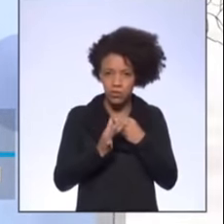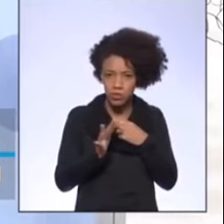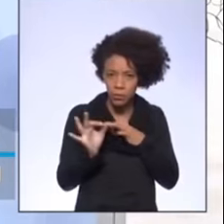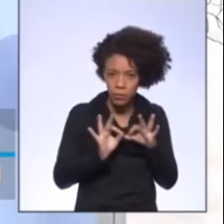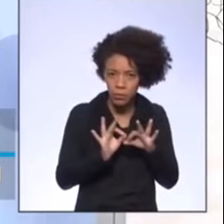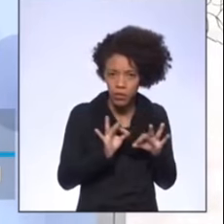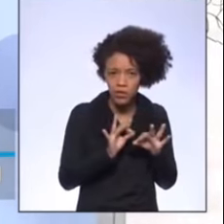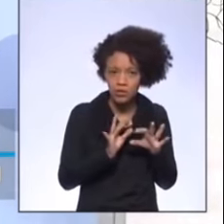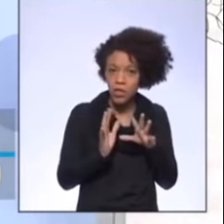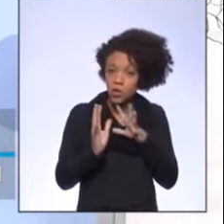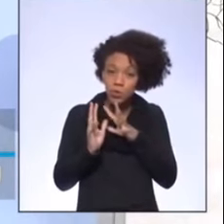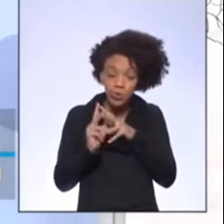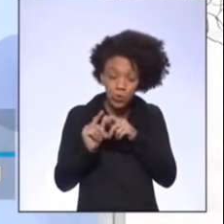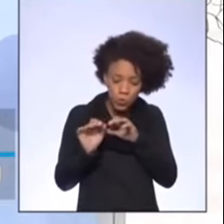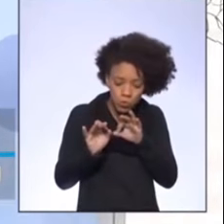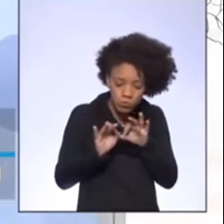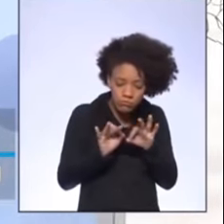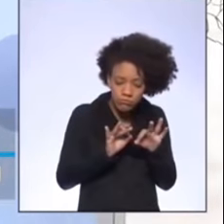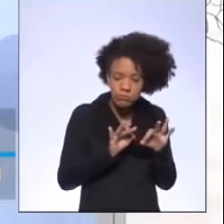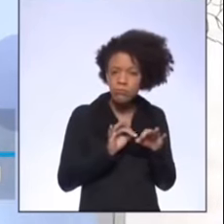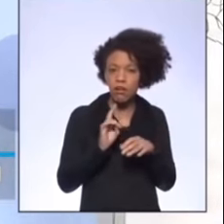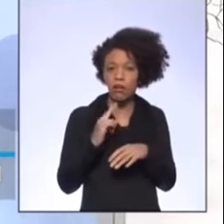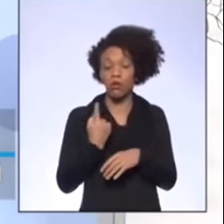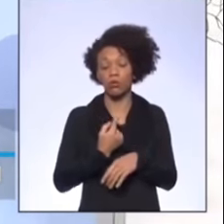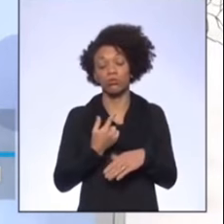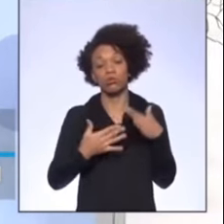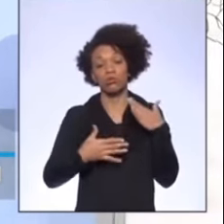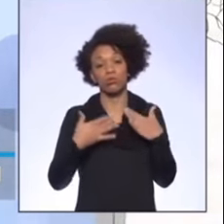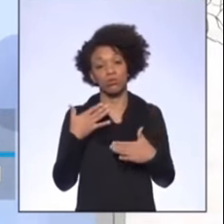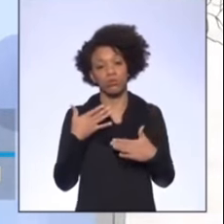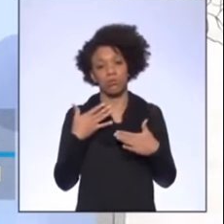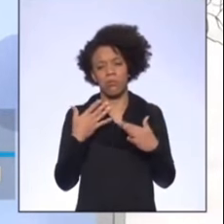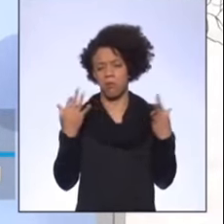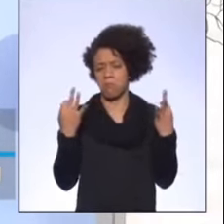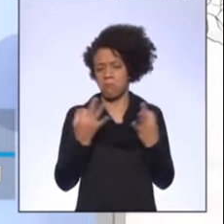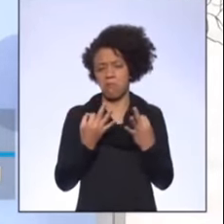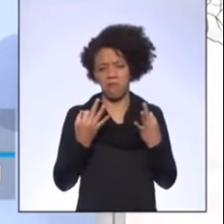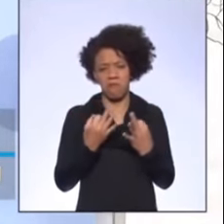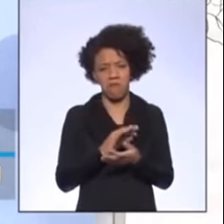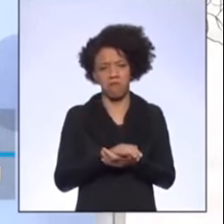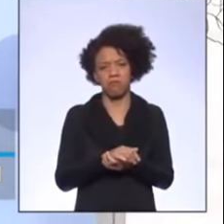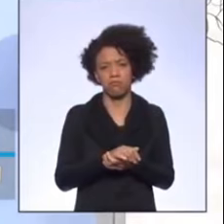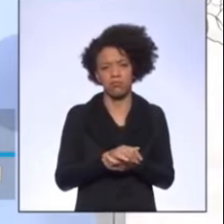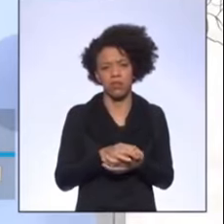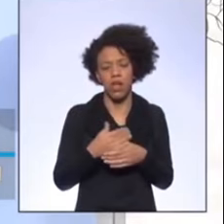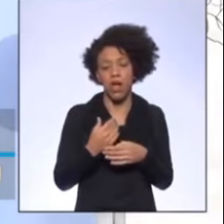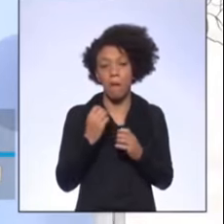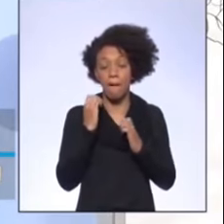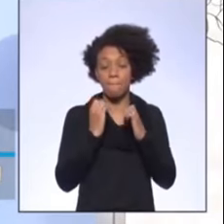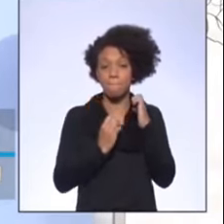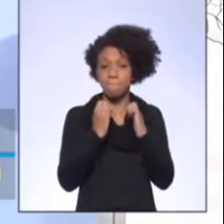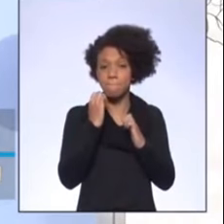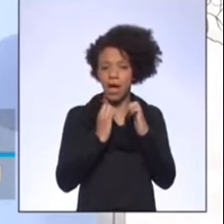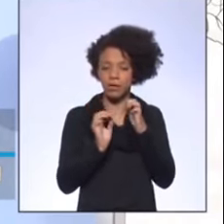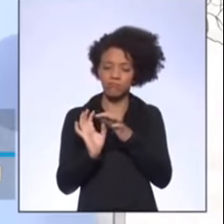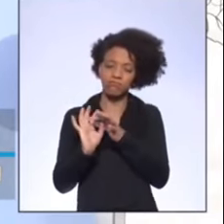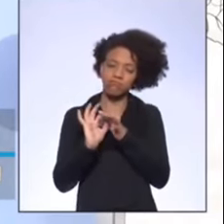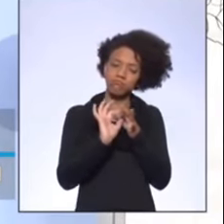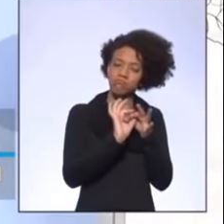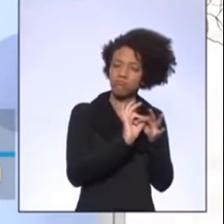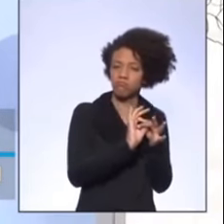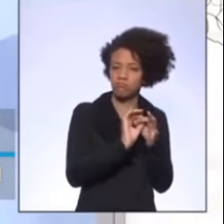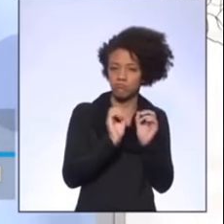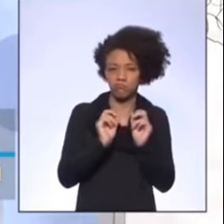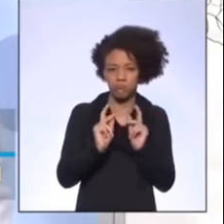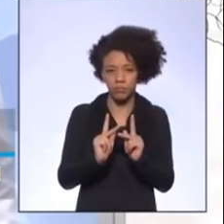se encaixando? Tudo no nosso corpo funciona perfeitamente, né, como uma máquina em harmonia. Tá,